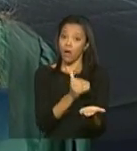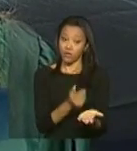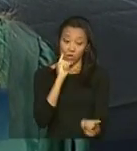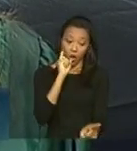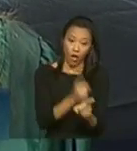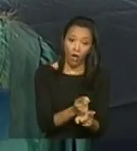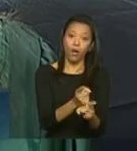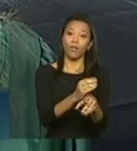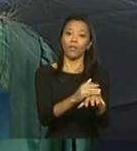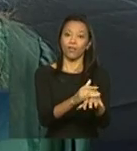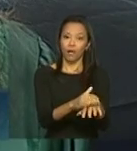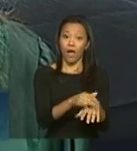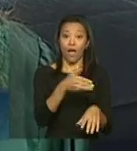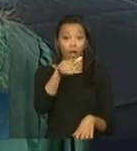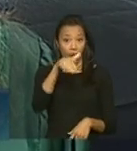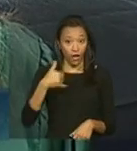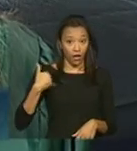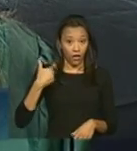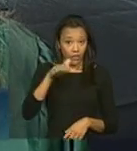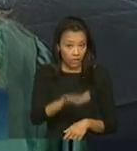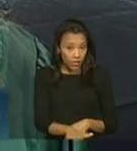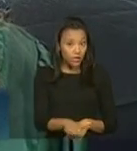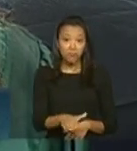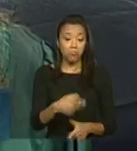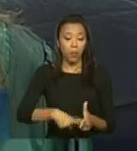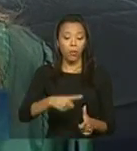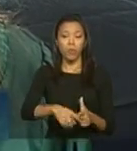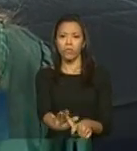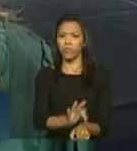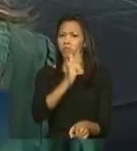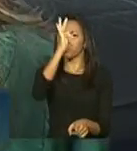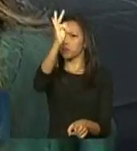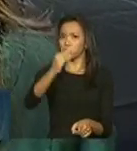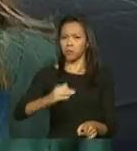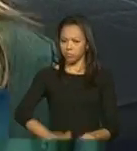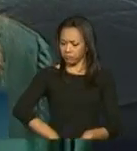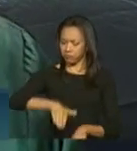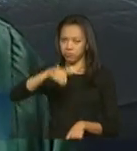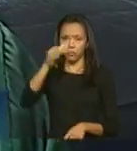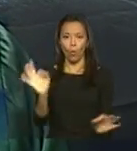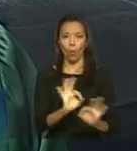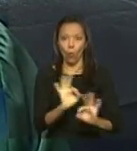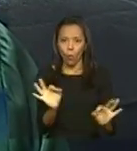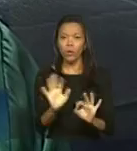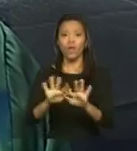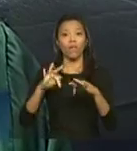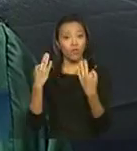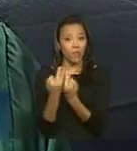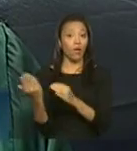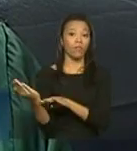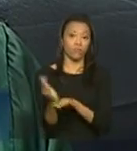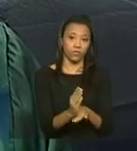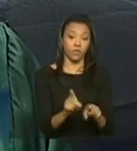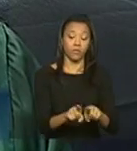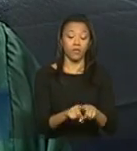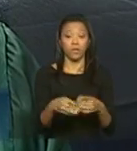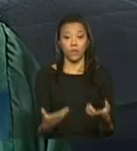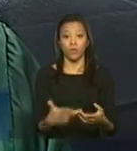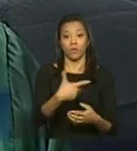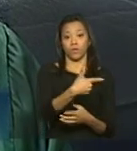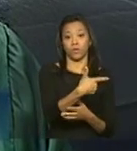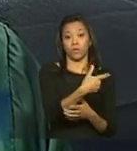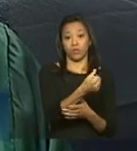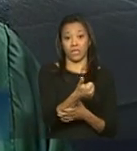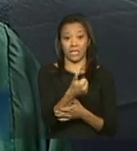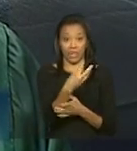precocemente, a criança não terá sequelas e a família também é abordada e é descoberta. Então, em 2013